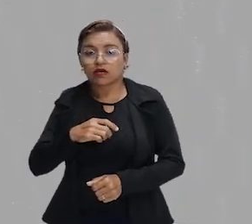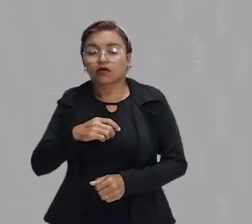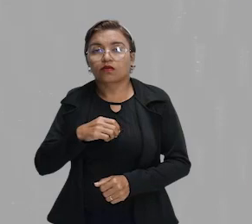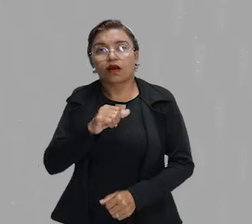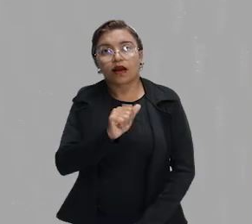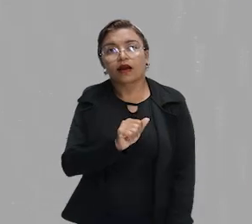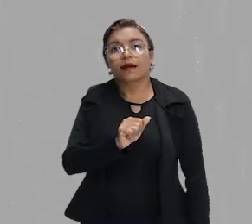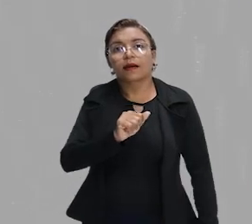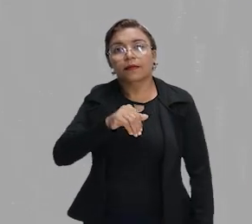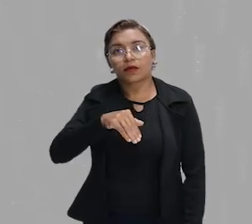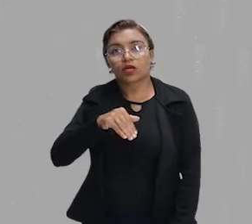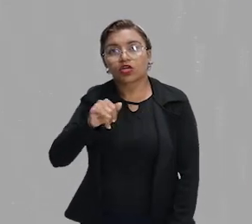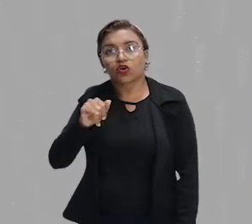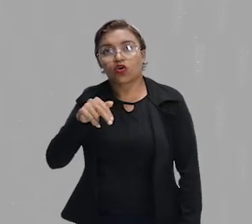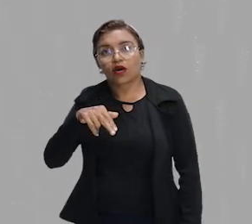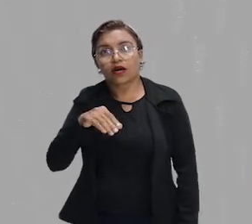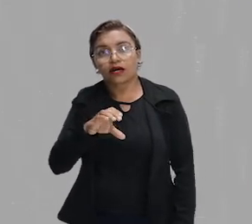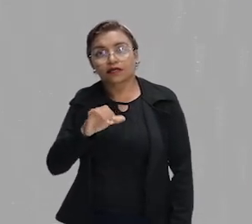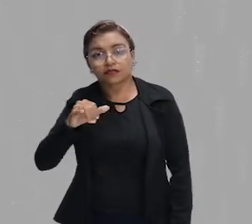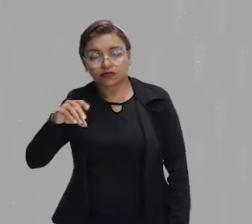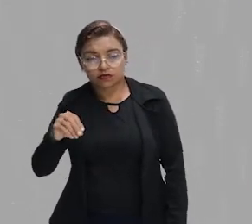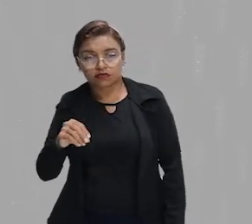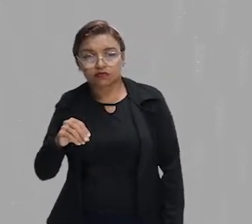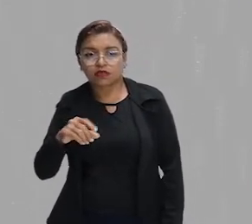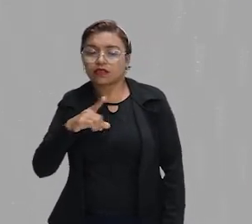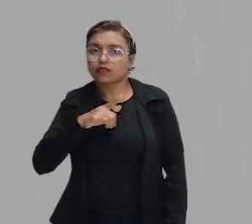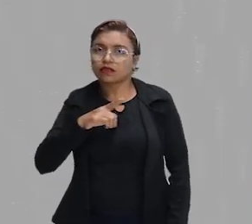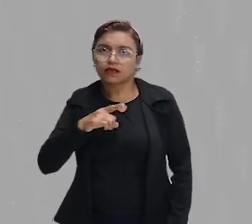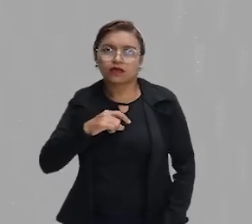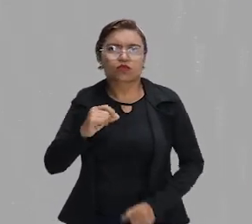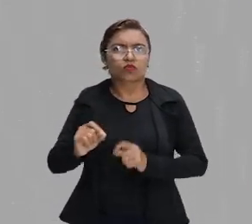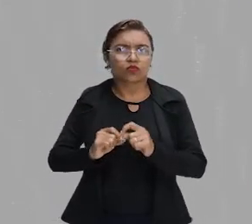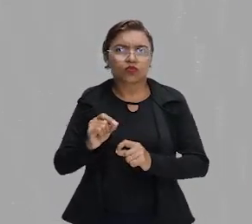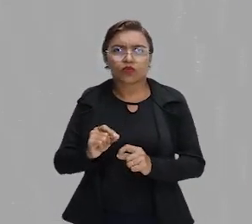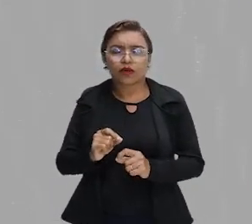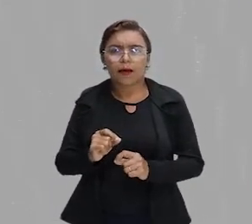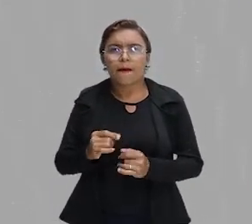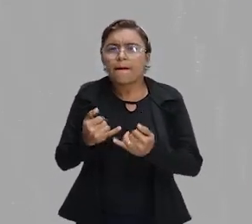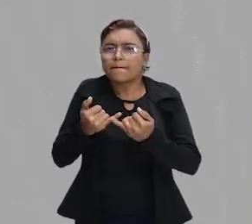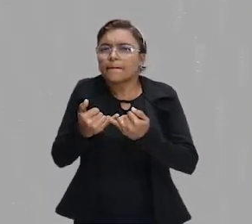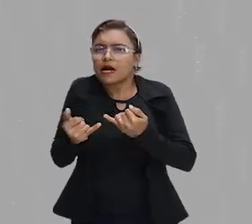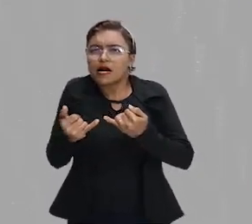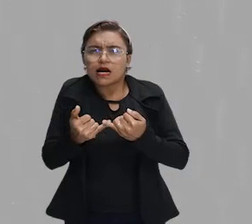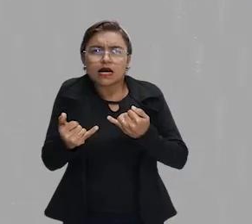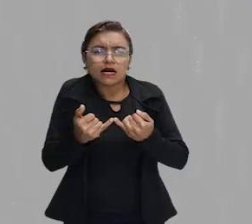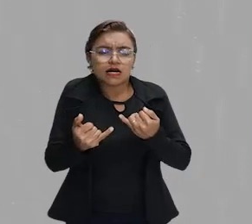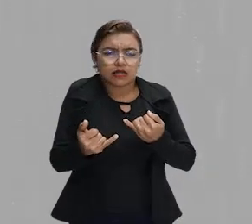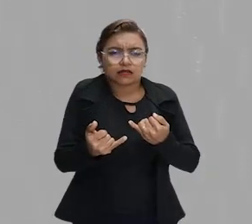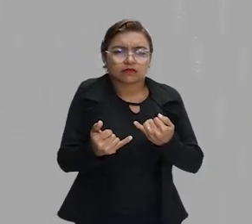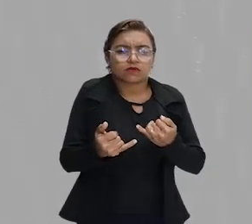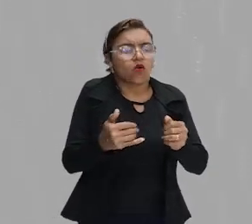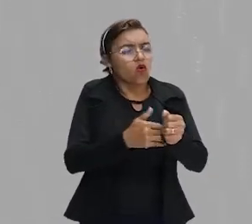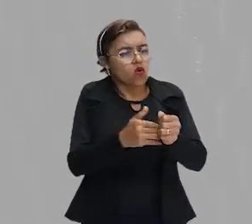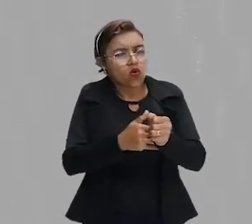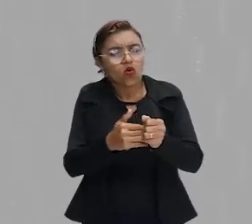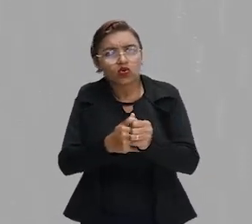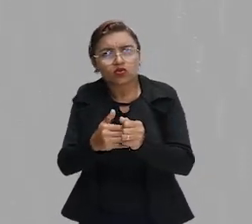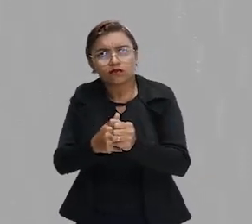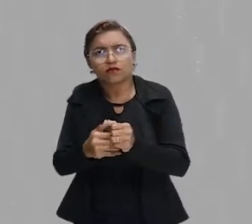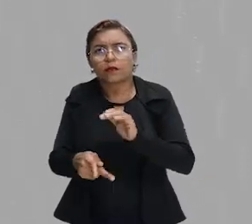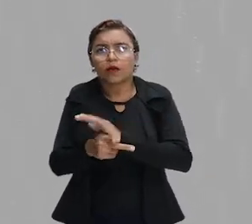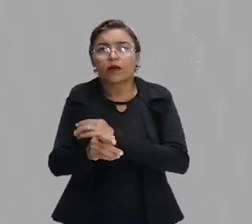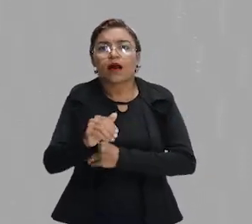gente diz que esses códons aqui, eles são códons sinônimos, porque eles codificam o mesmo